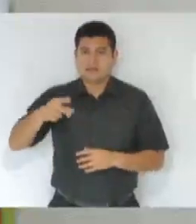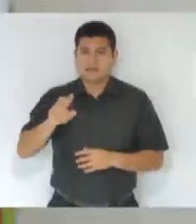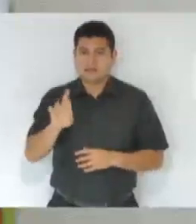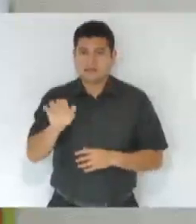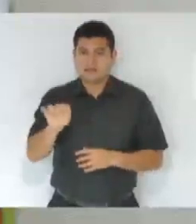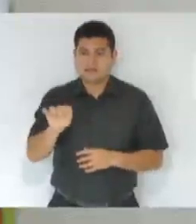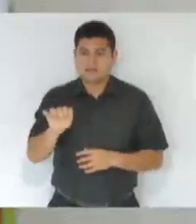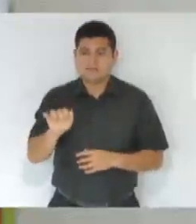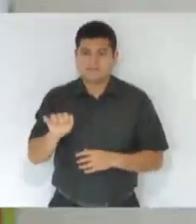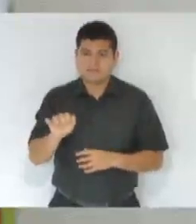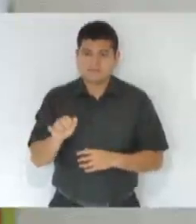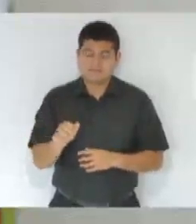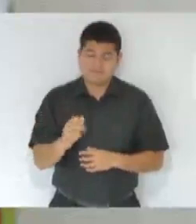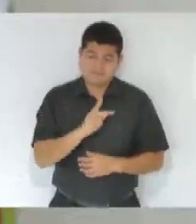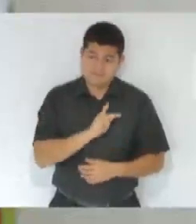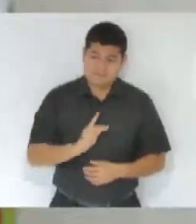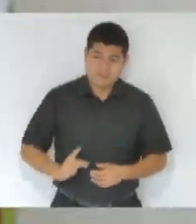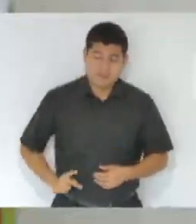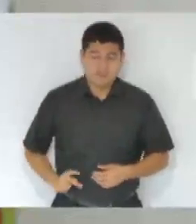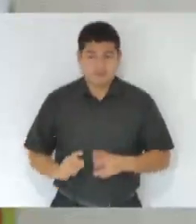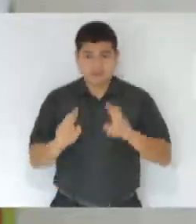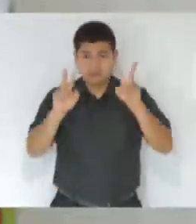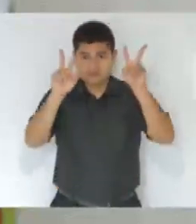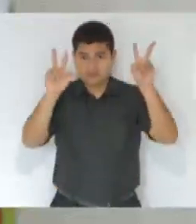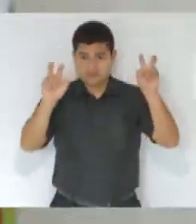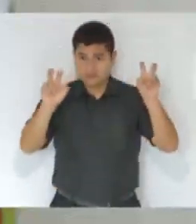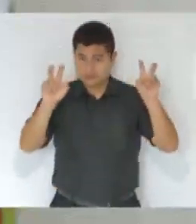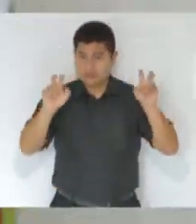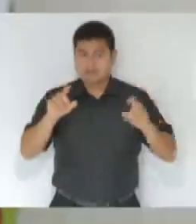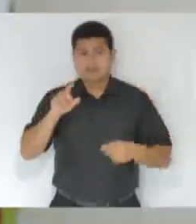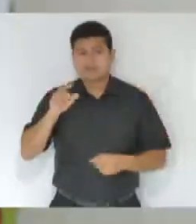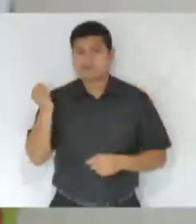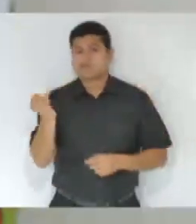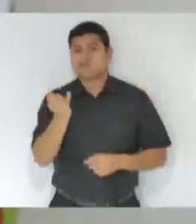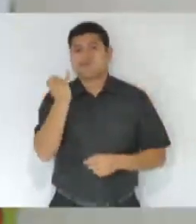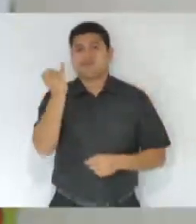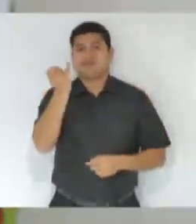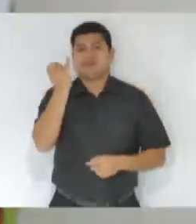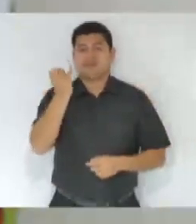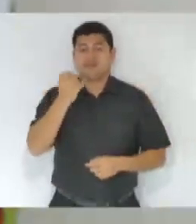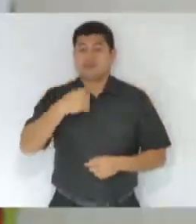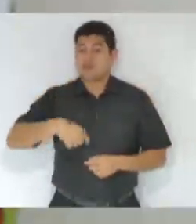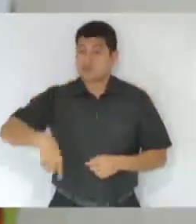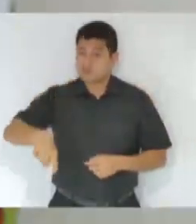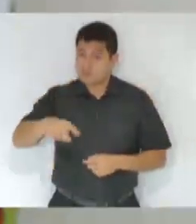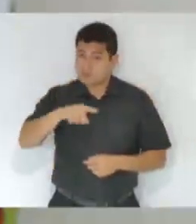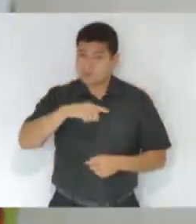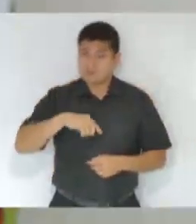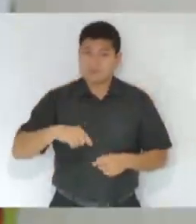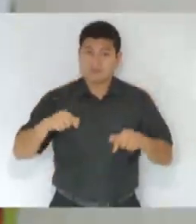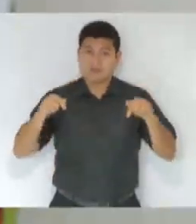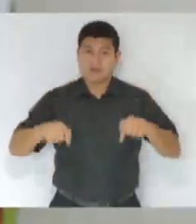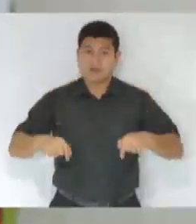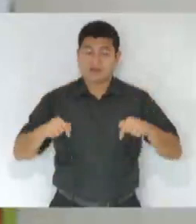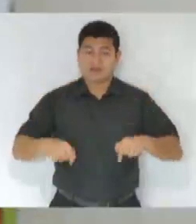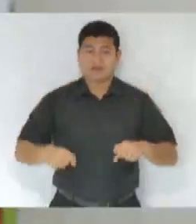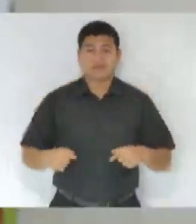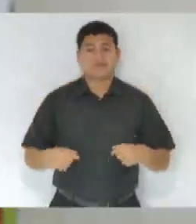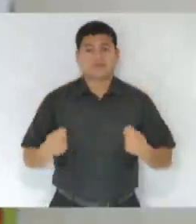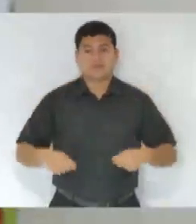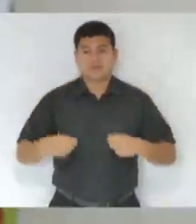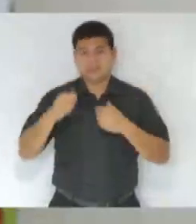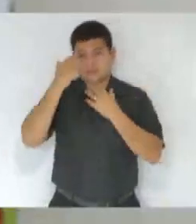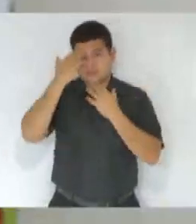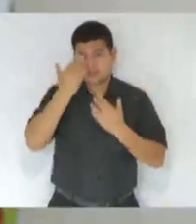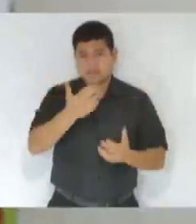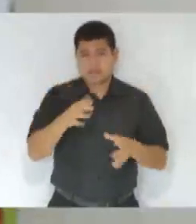Senhor presidente, esse tema de grande relevância, cabe a nós aqui o agradecimento a toda